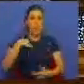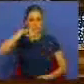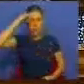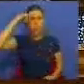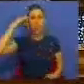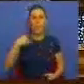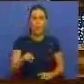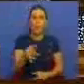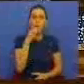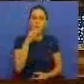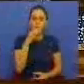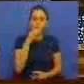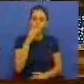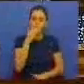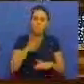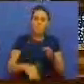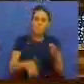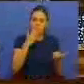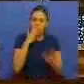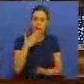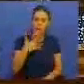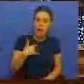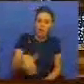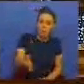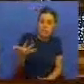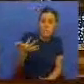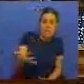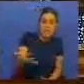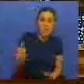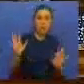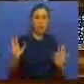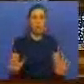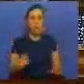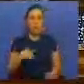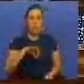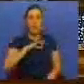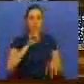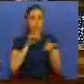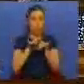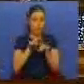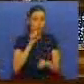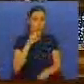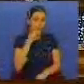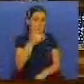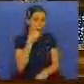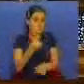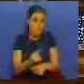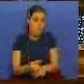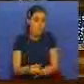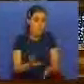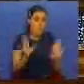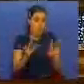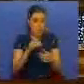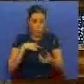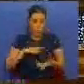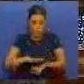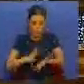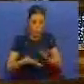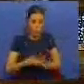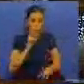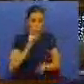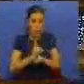dificuldade em falar em alturas em que tinha por volta de 5 anos. E deixe-me também, Sr. Deputado, que lhe posso dizer que mesmo um revolucionário em